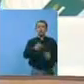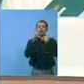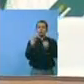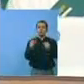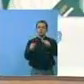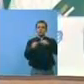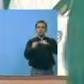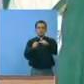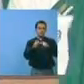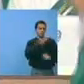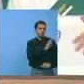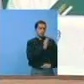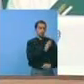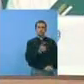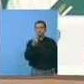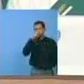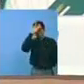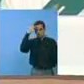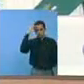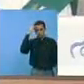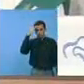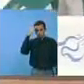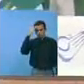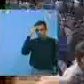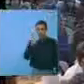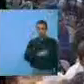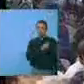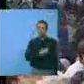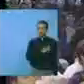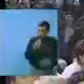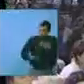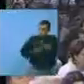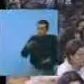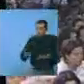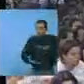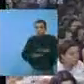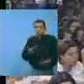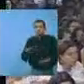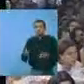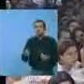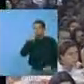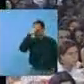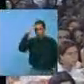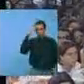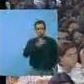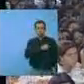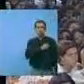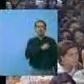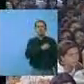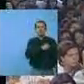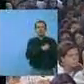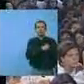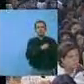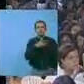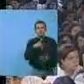Tratar uma pessoa como um pecador público, tratar a pessoa como um pagão é assim. É, se é pecador